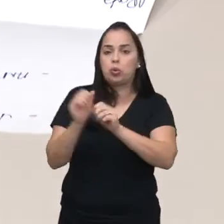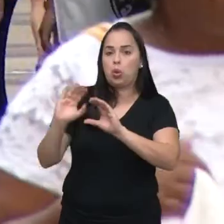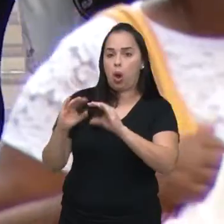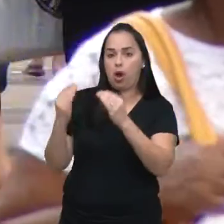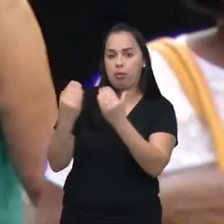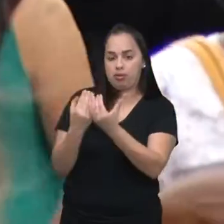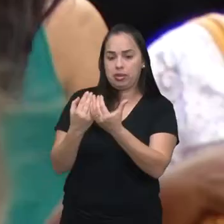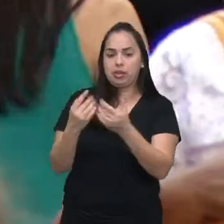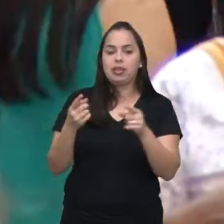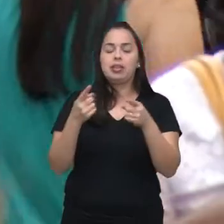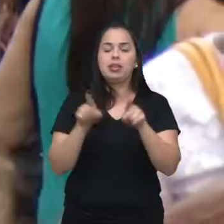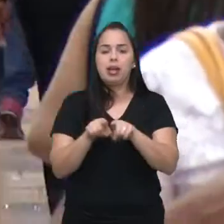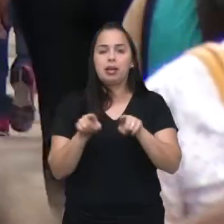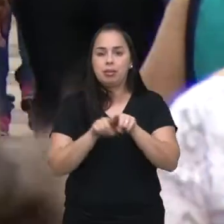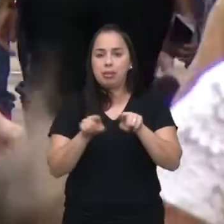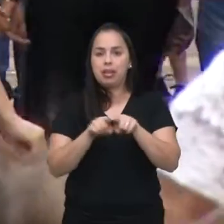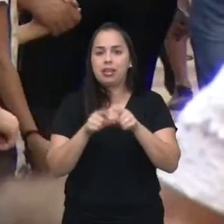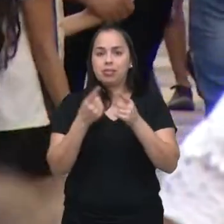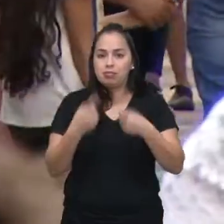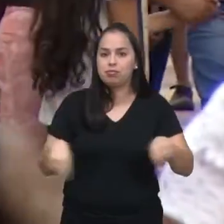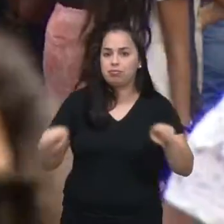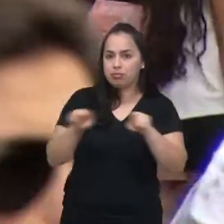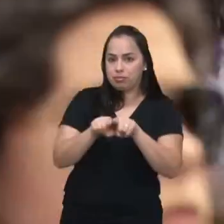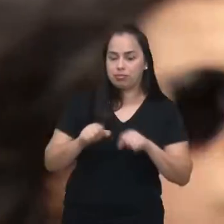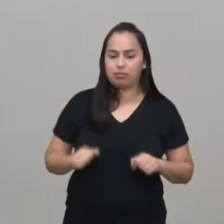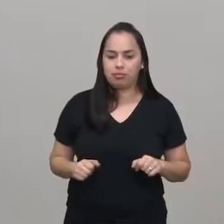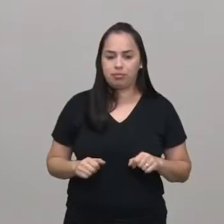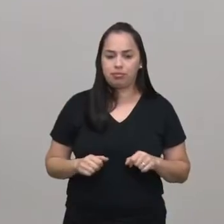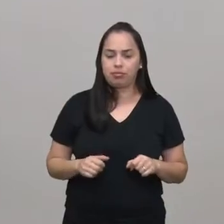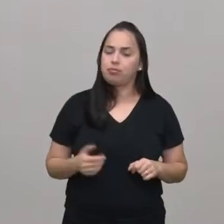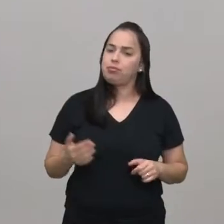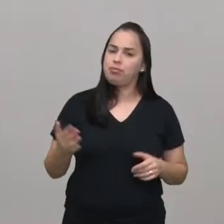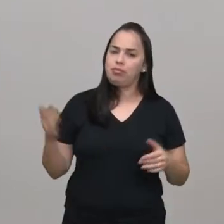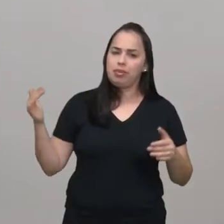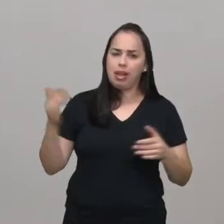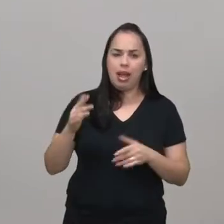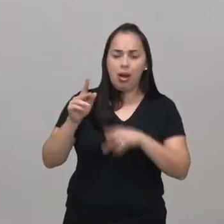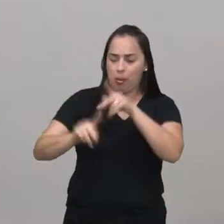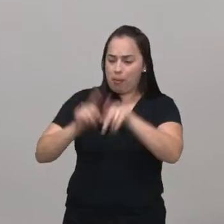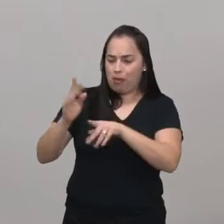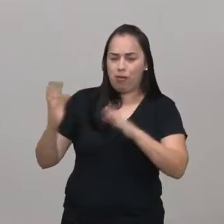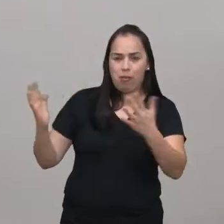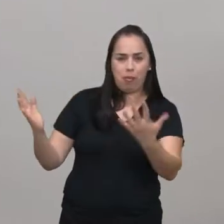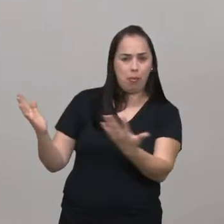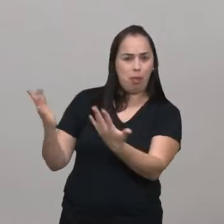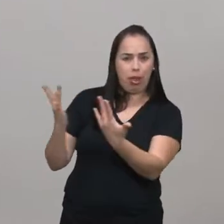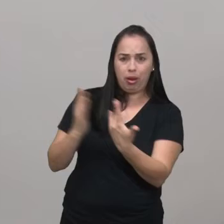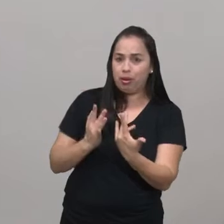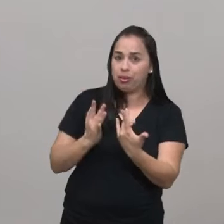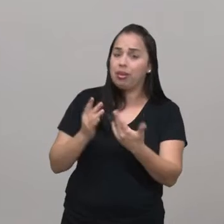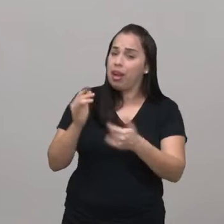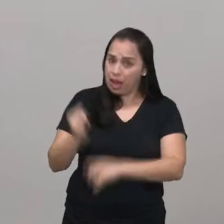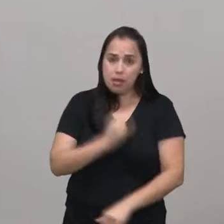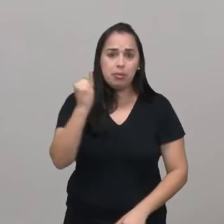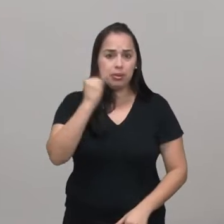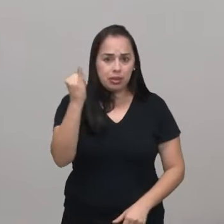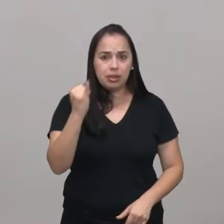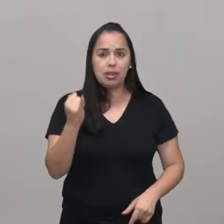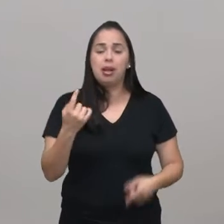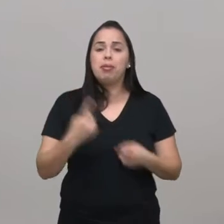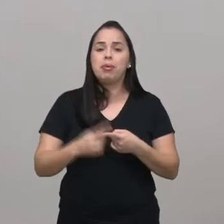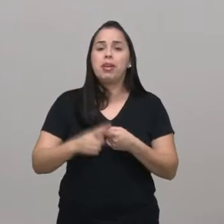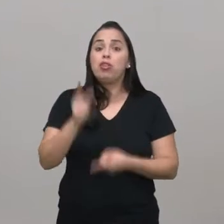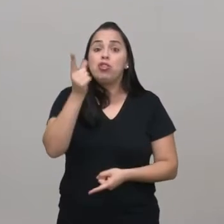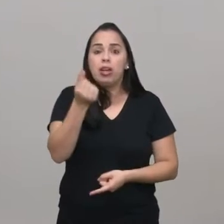comunidade e promover a Participação Popular nesse debate a participação da população é fundamental né dinheiro público